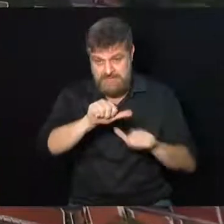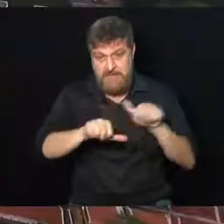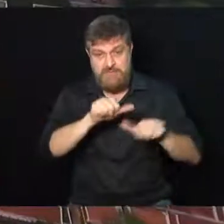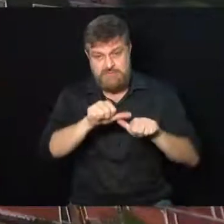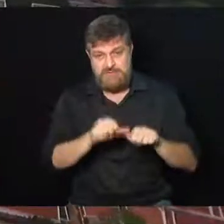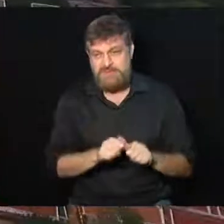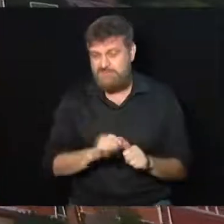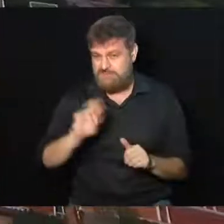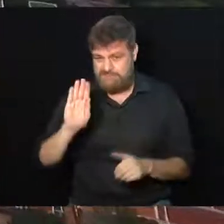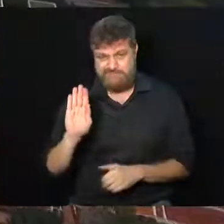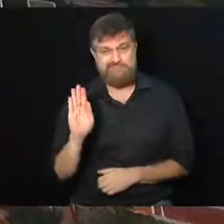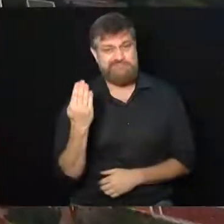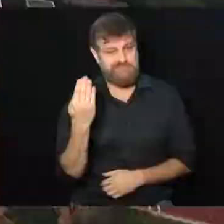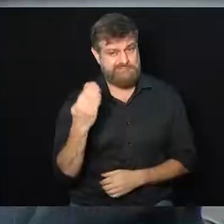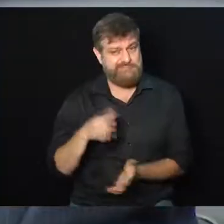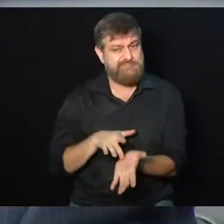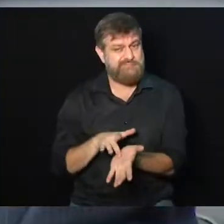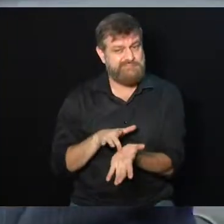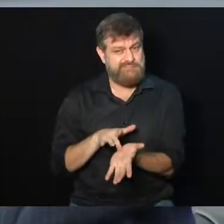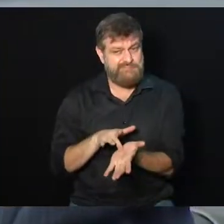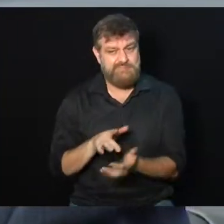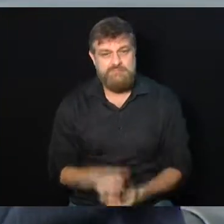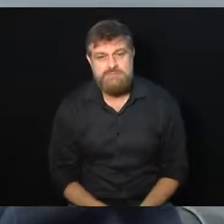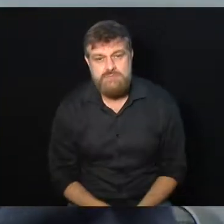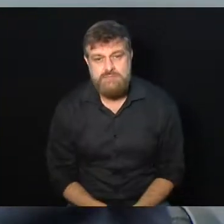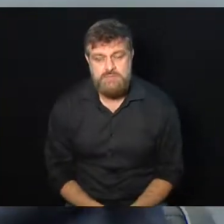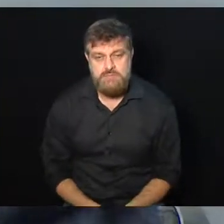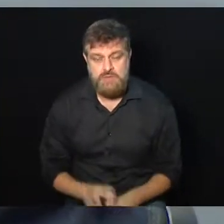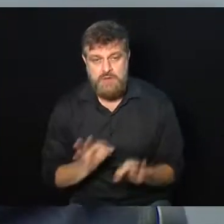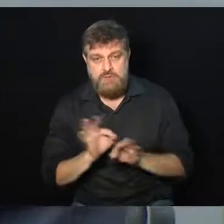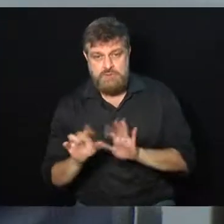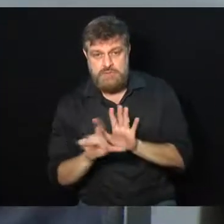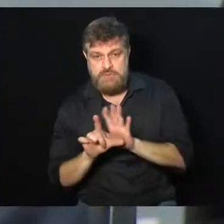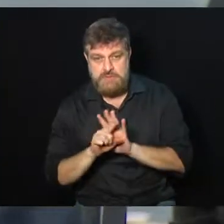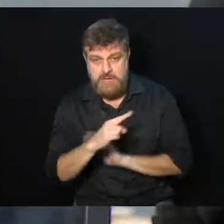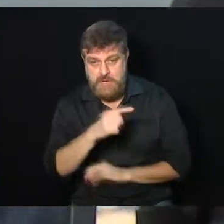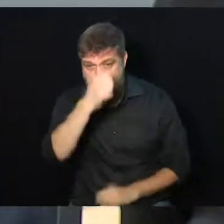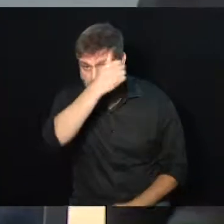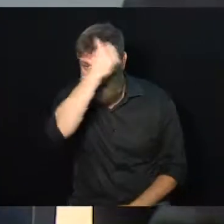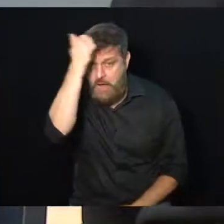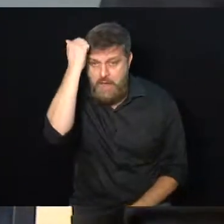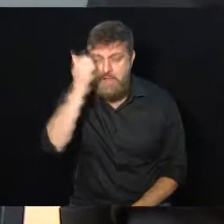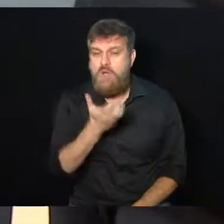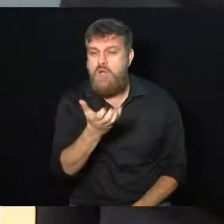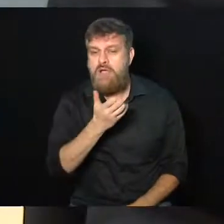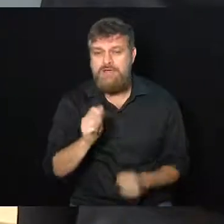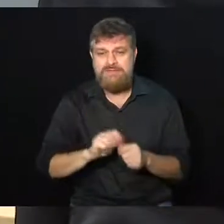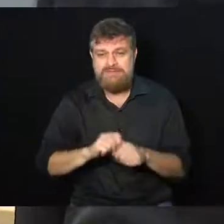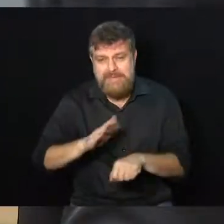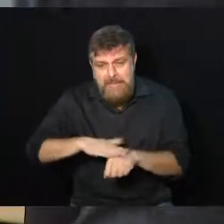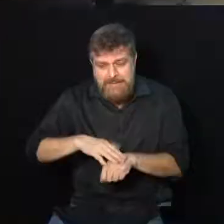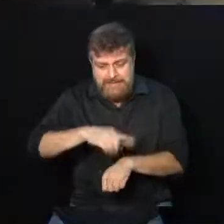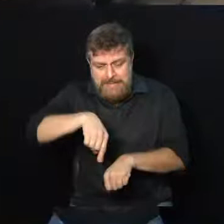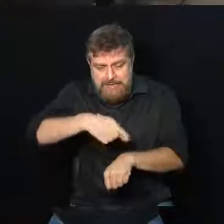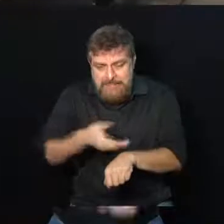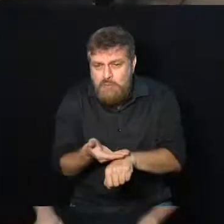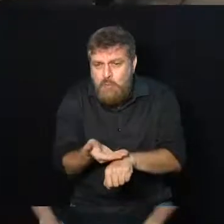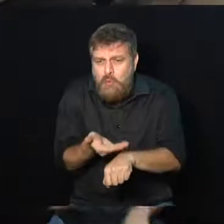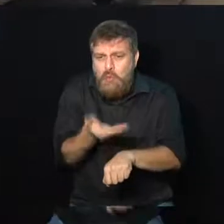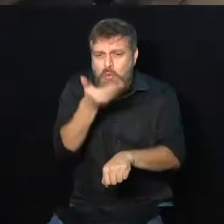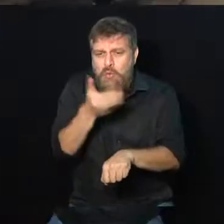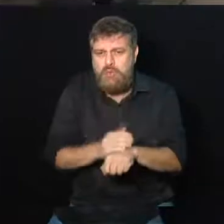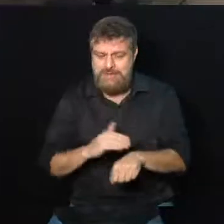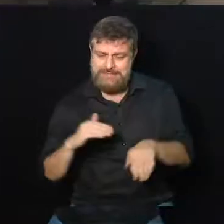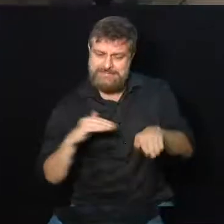foram falsificados. Projeto de lei do vereador Ailton da Farmácia quer ampliar o tempo de permanência